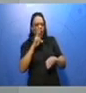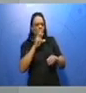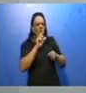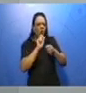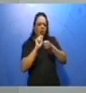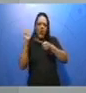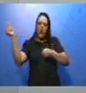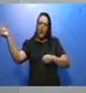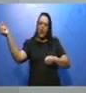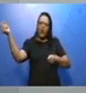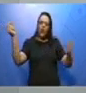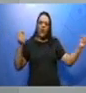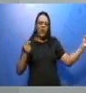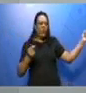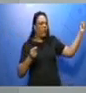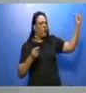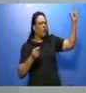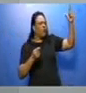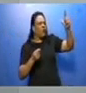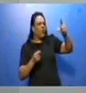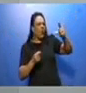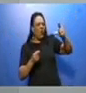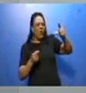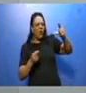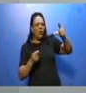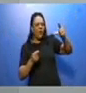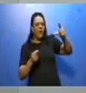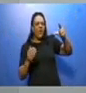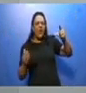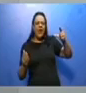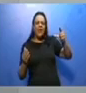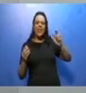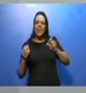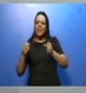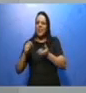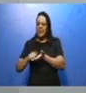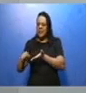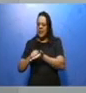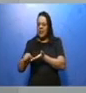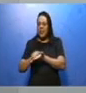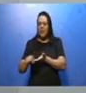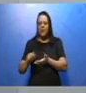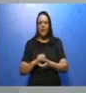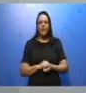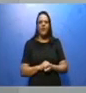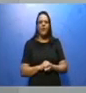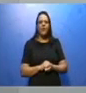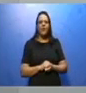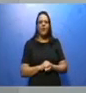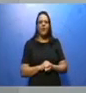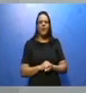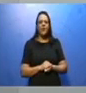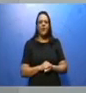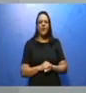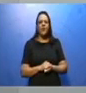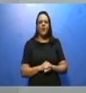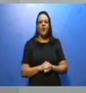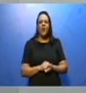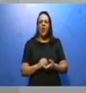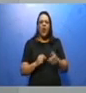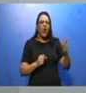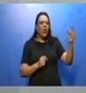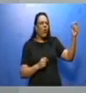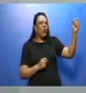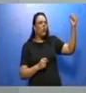sol surgindo e ele descreve aquilo, olha só de que forma. Olha que poético que ele usa aqui. Ele fala, ó sol que